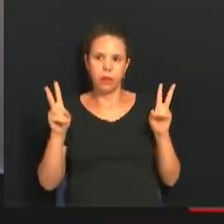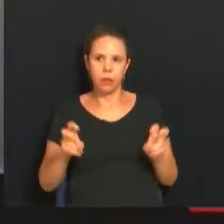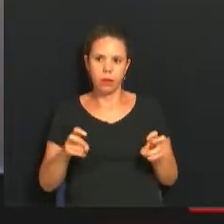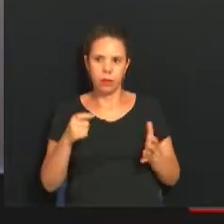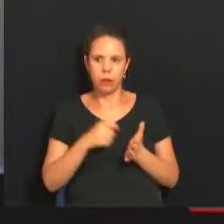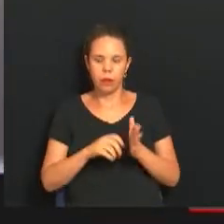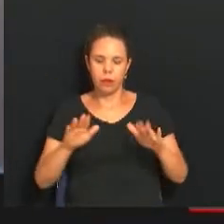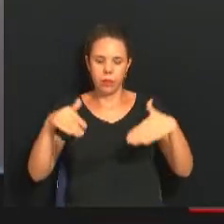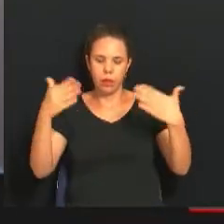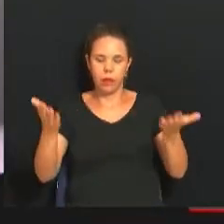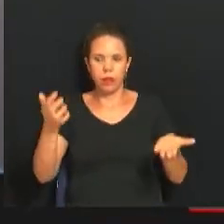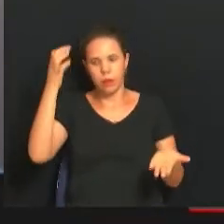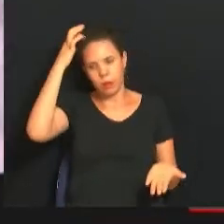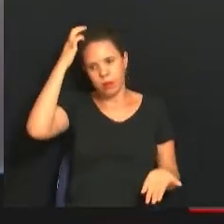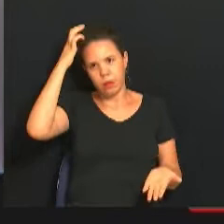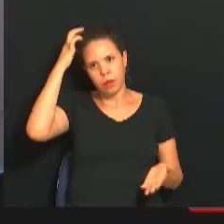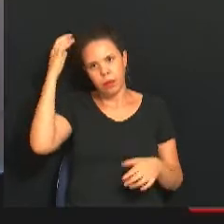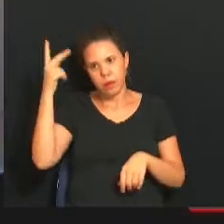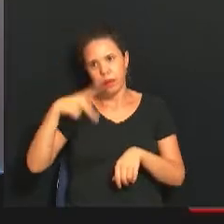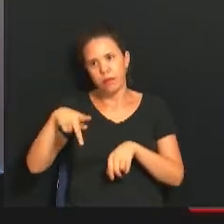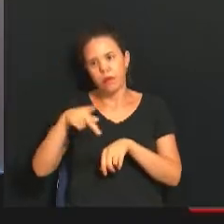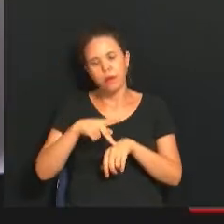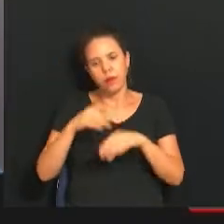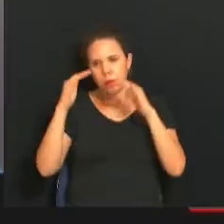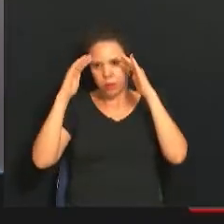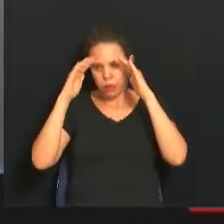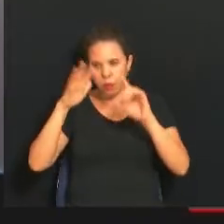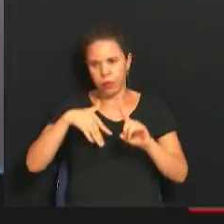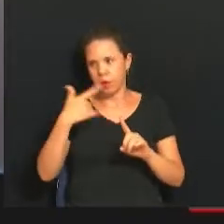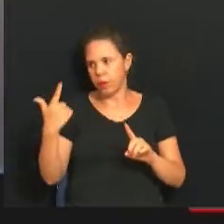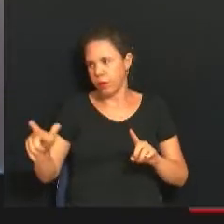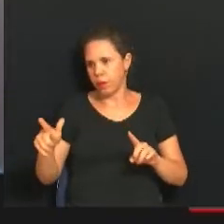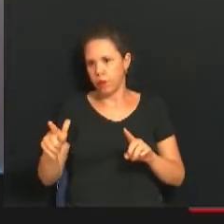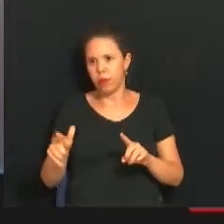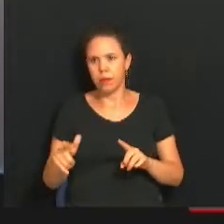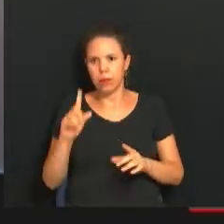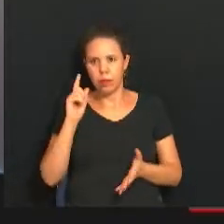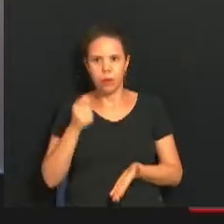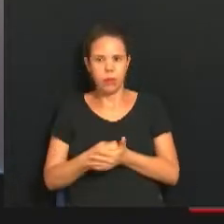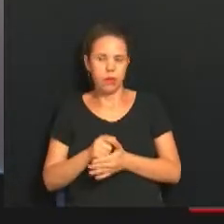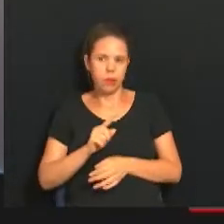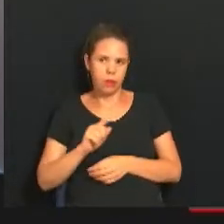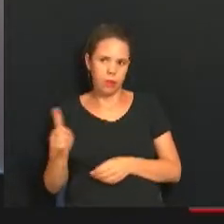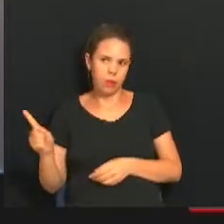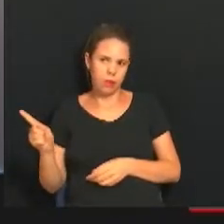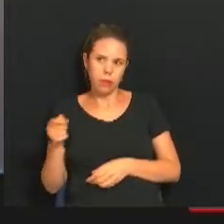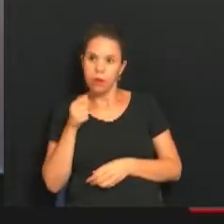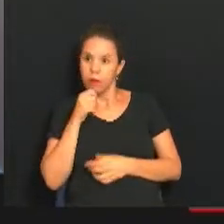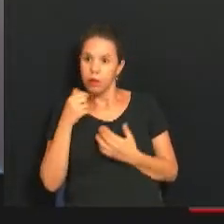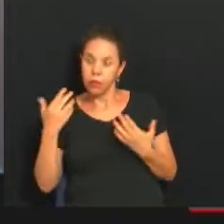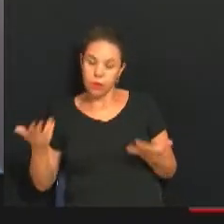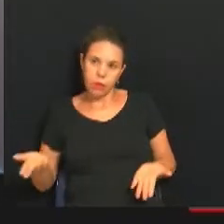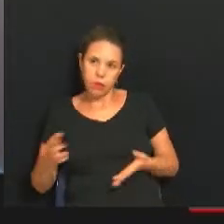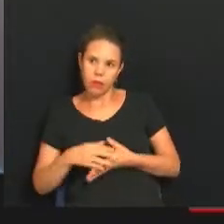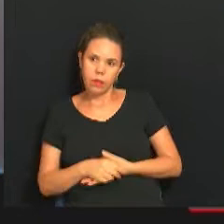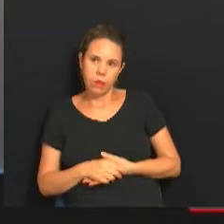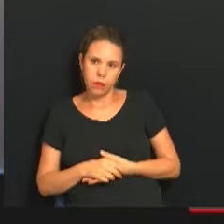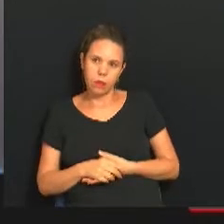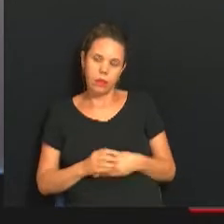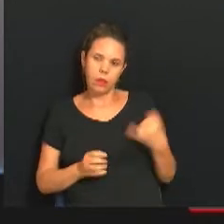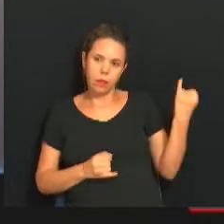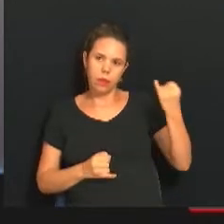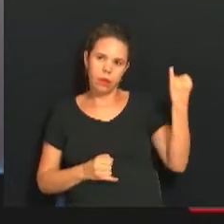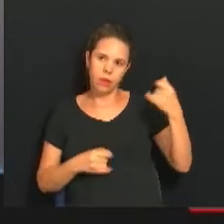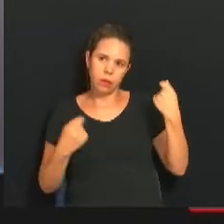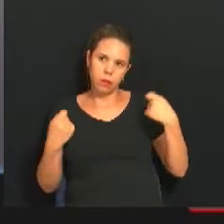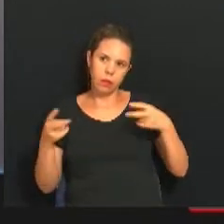externa. Nenhum país deveria estar submetido a outro nas suas decisões. Ainda assim, é importante a gente